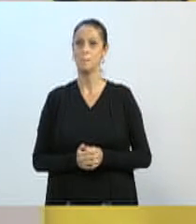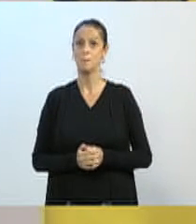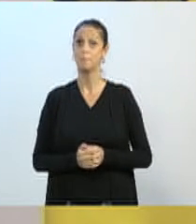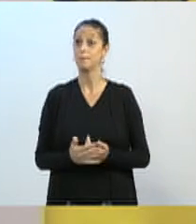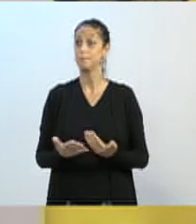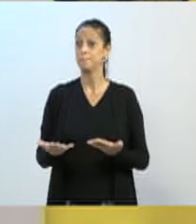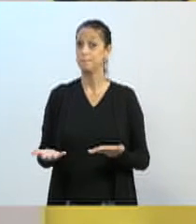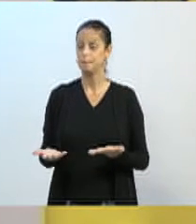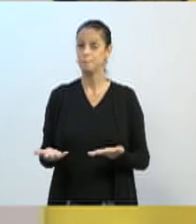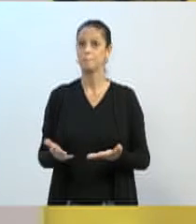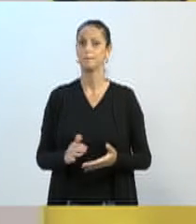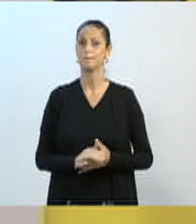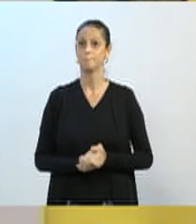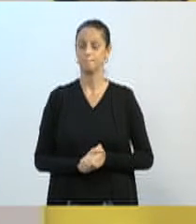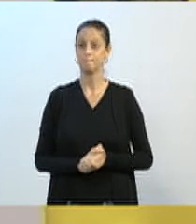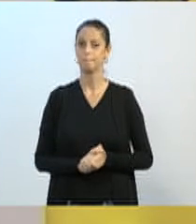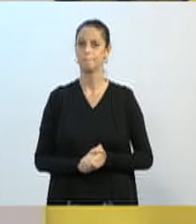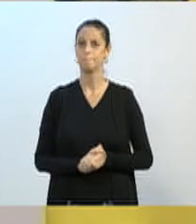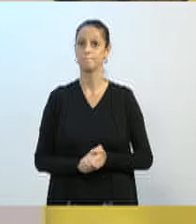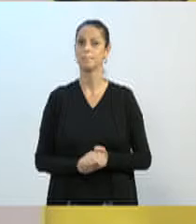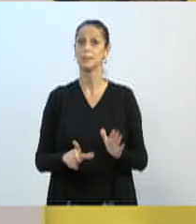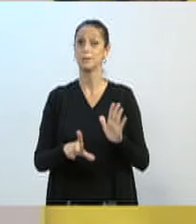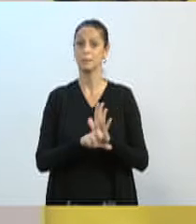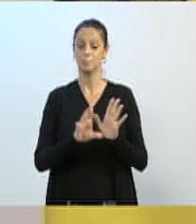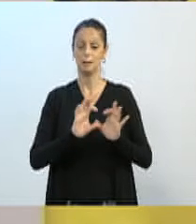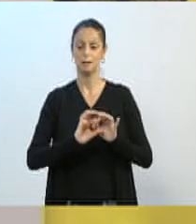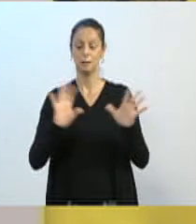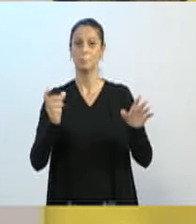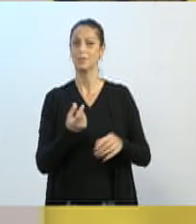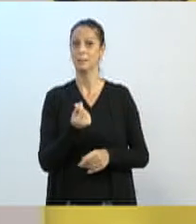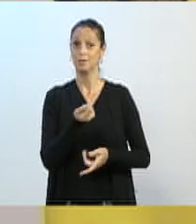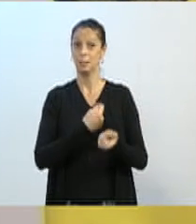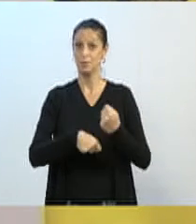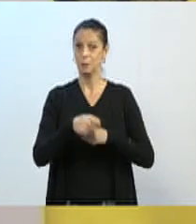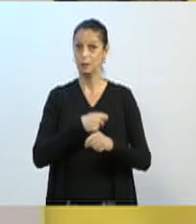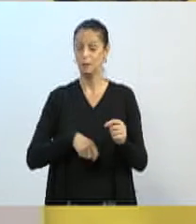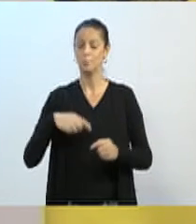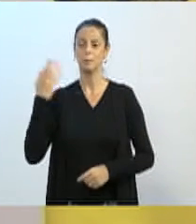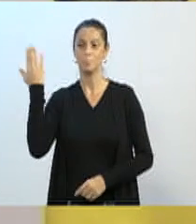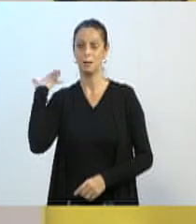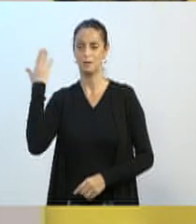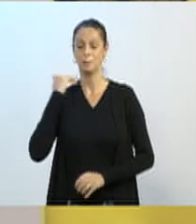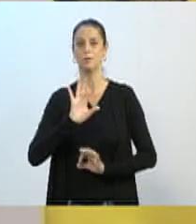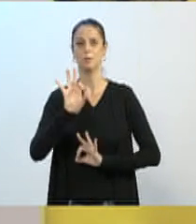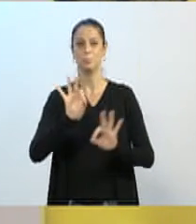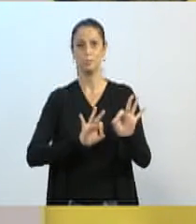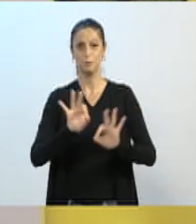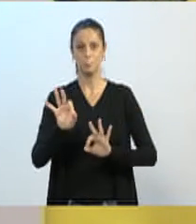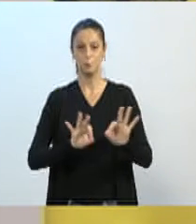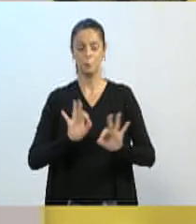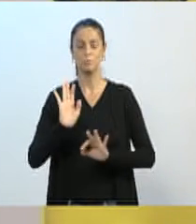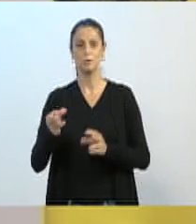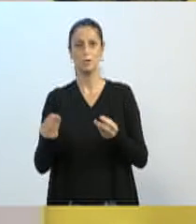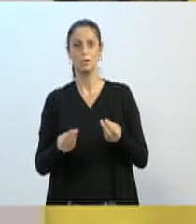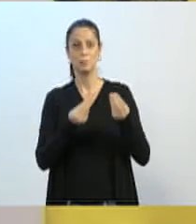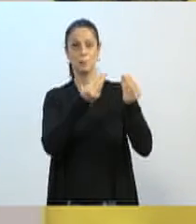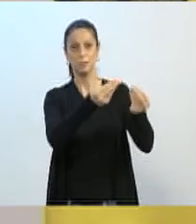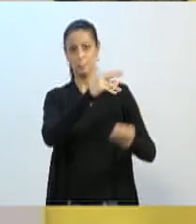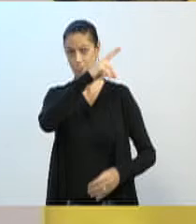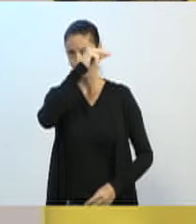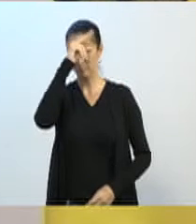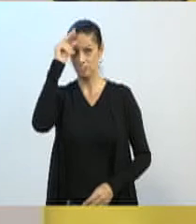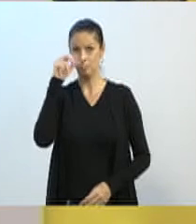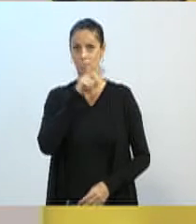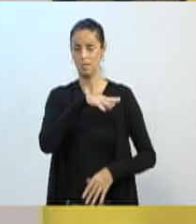Alexandre Matias, da Lei de Liberdade Econômica, que elaboramos no começo do ano passado e enviamos ao Poder Executivo para